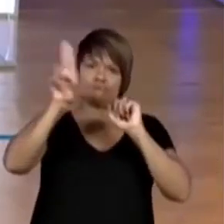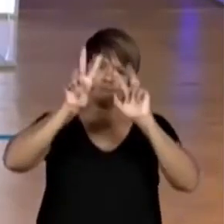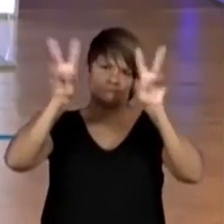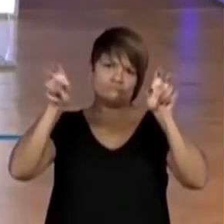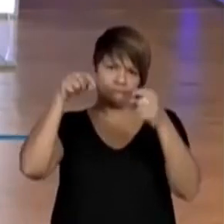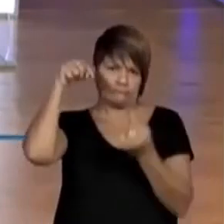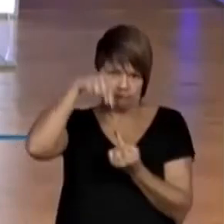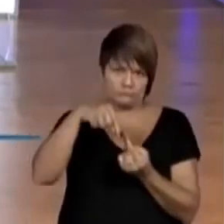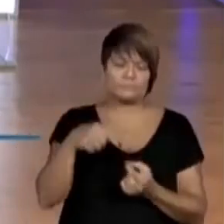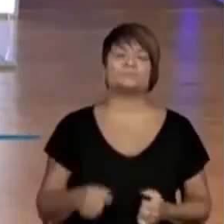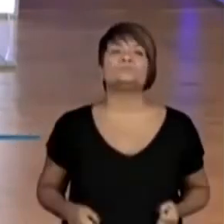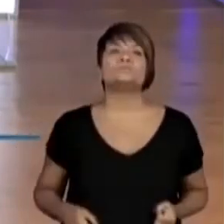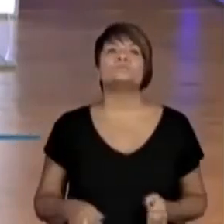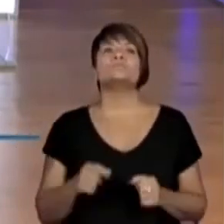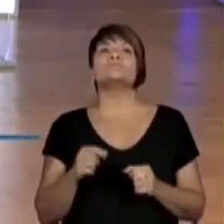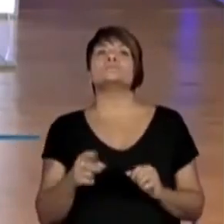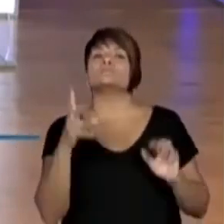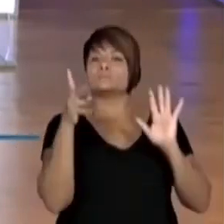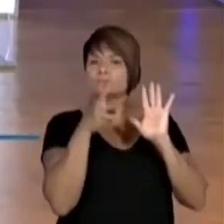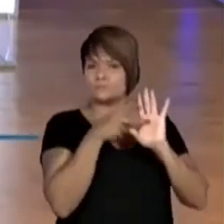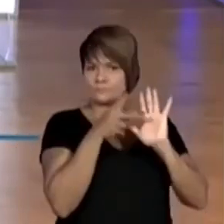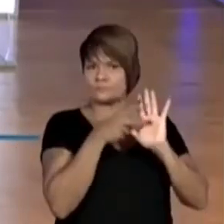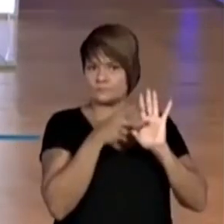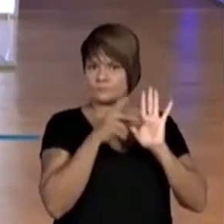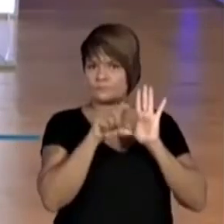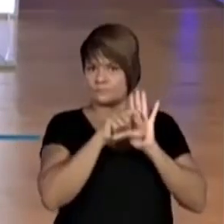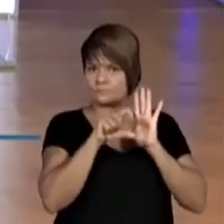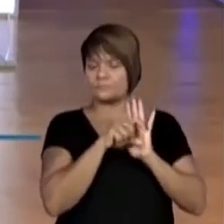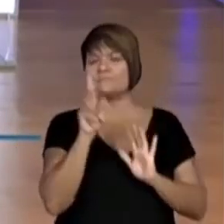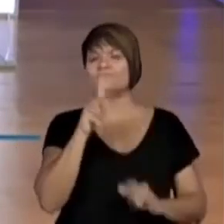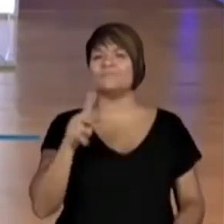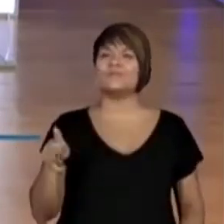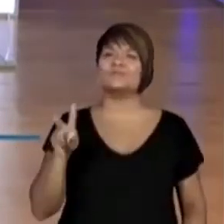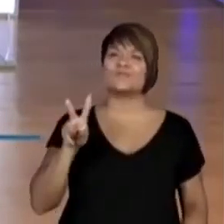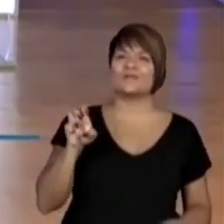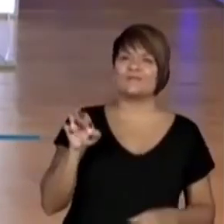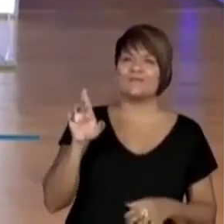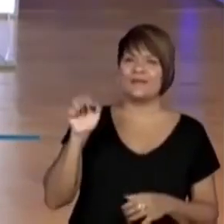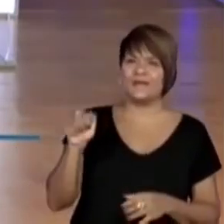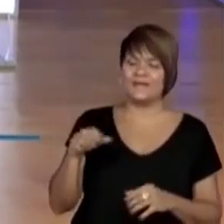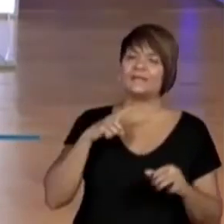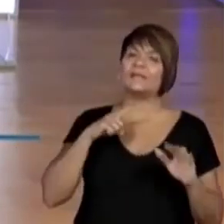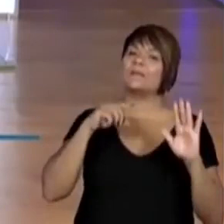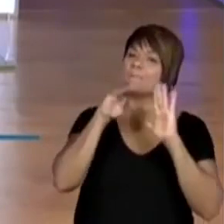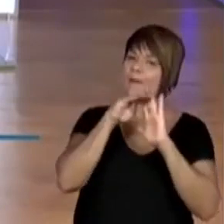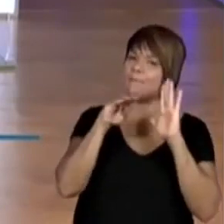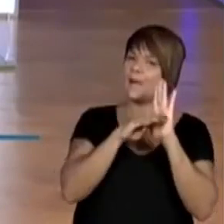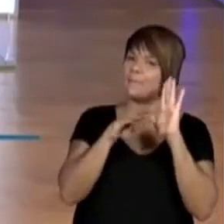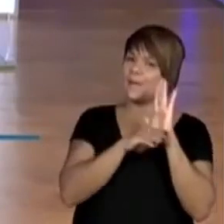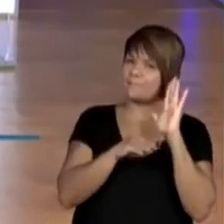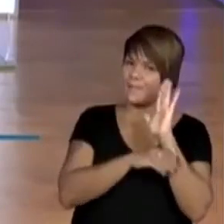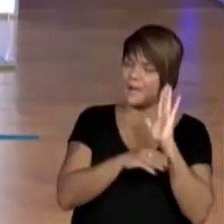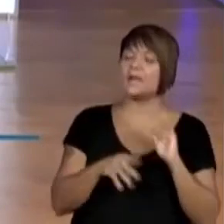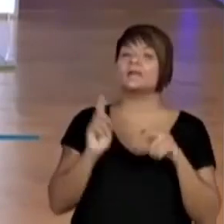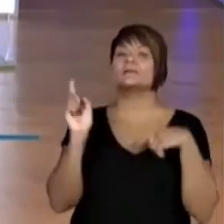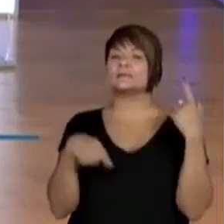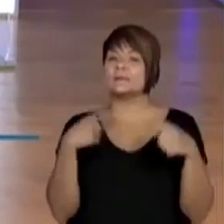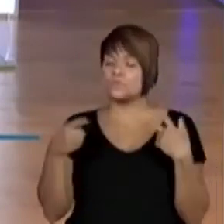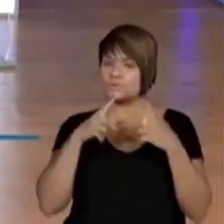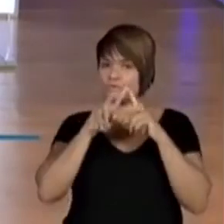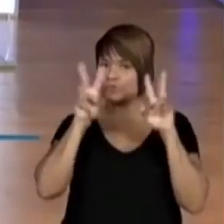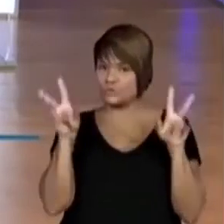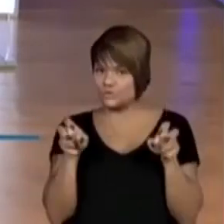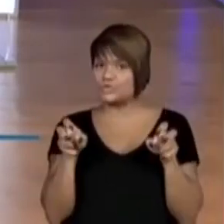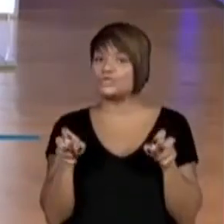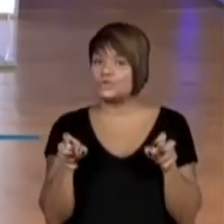texto. A segunda parte, olha só, a professora Verinha falando do passo a passo, isso mesmo. E depois do título,